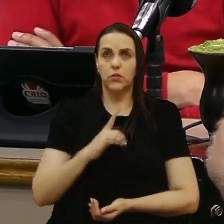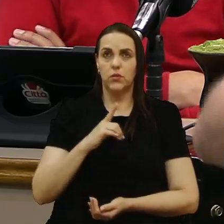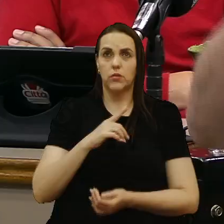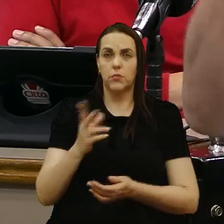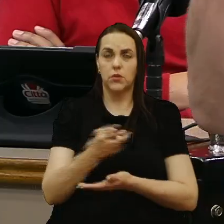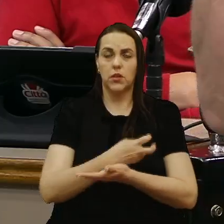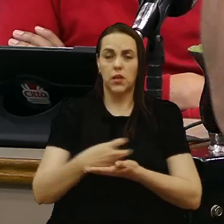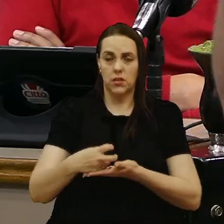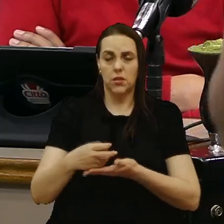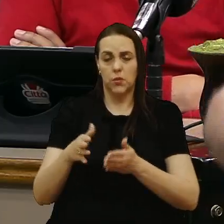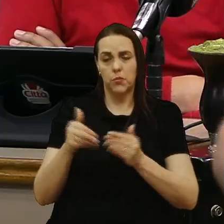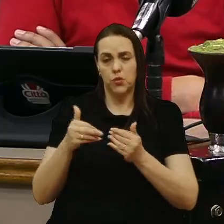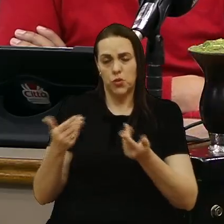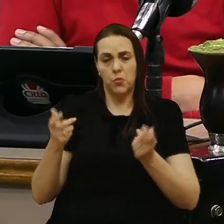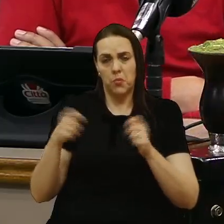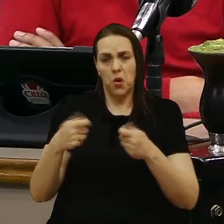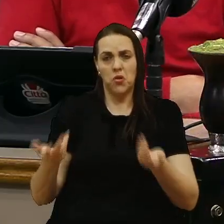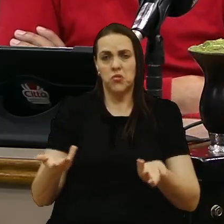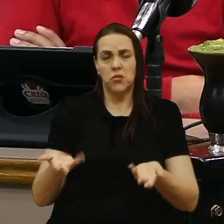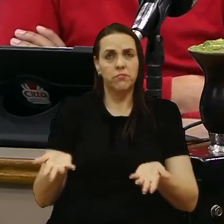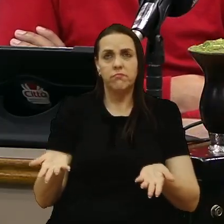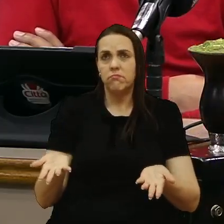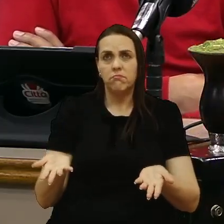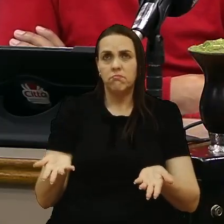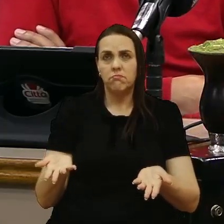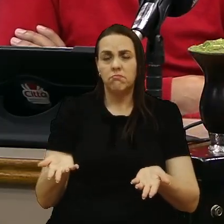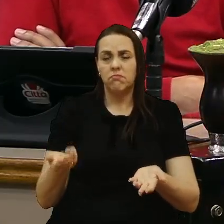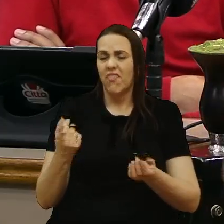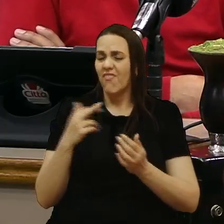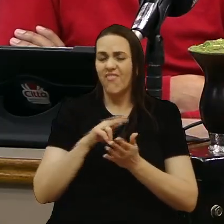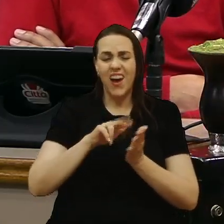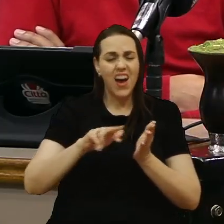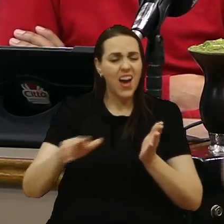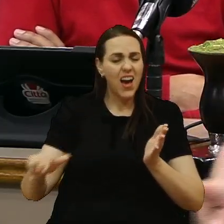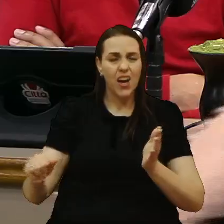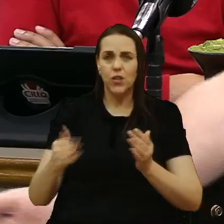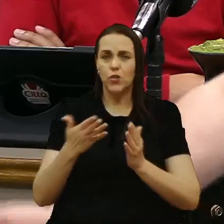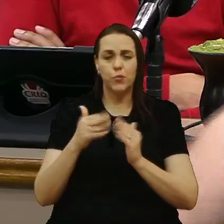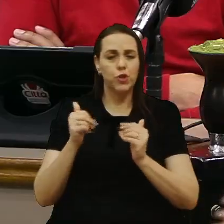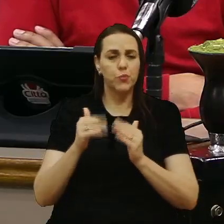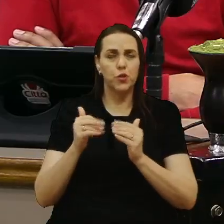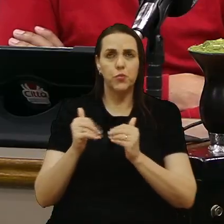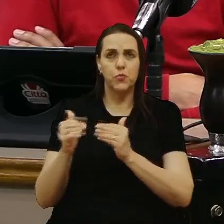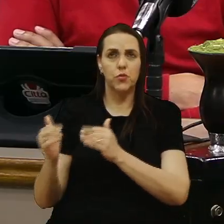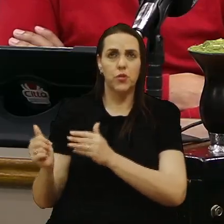cassação, pode chegar aqui dezenas, centenas,